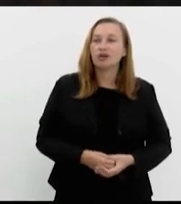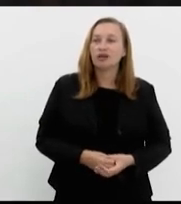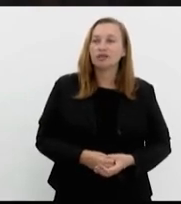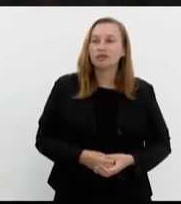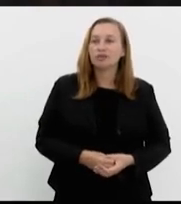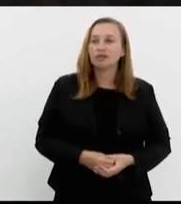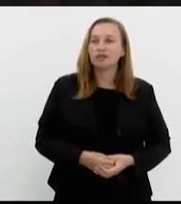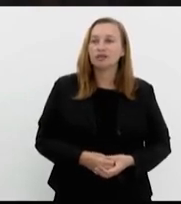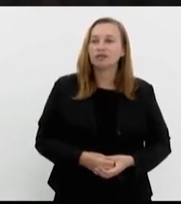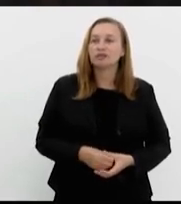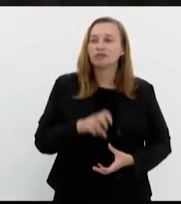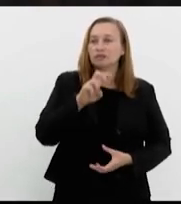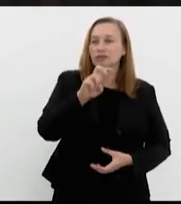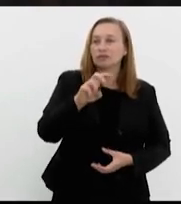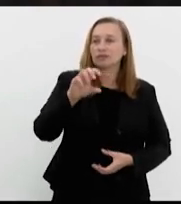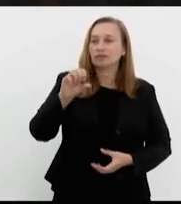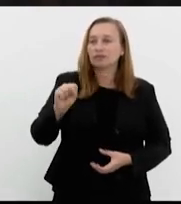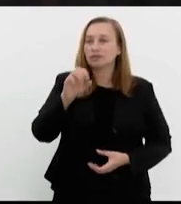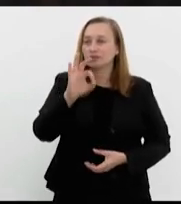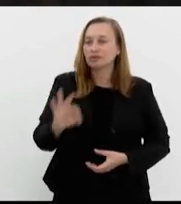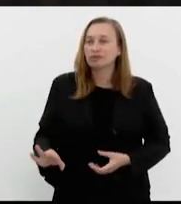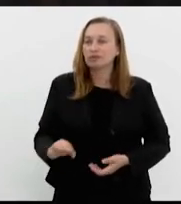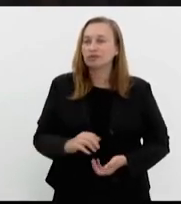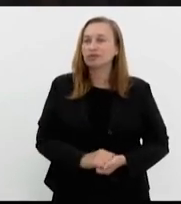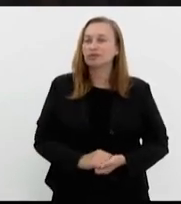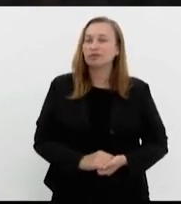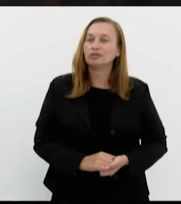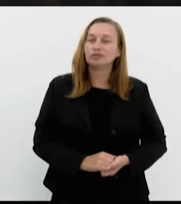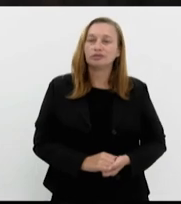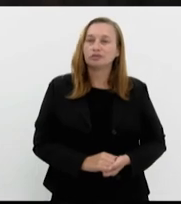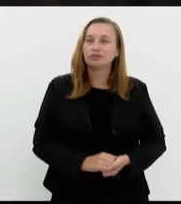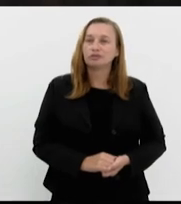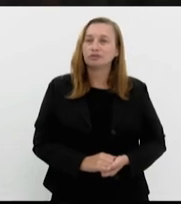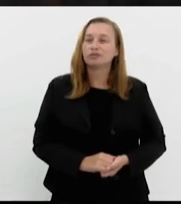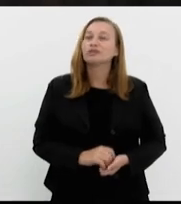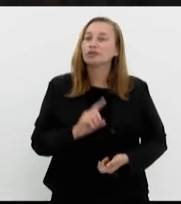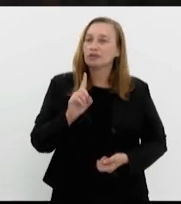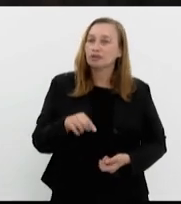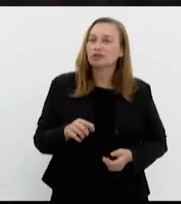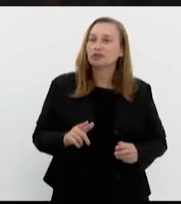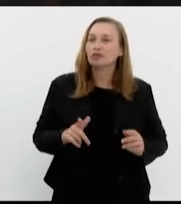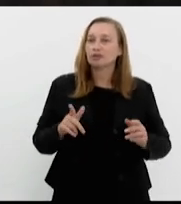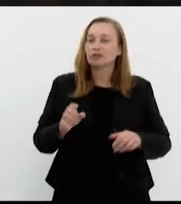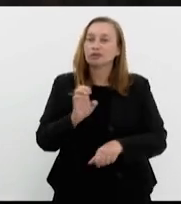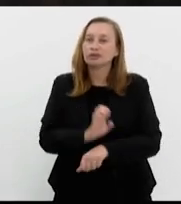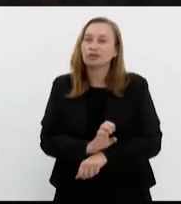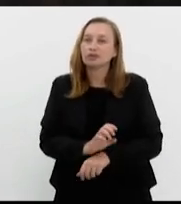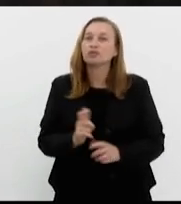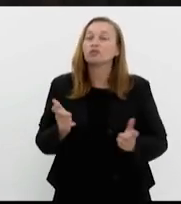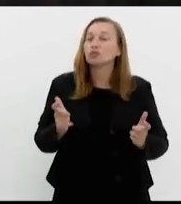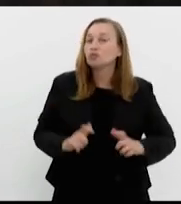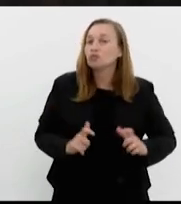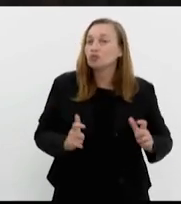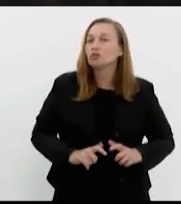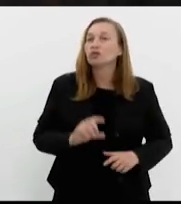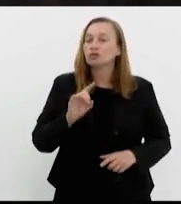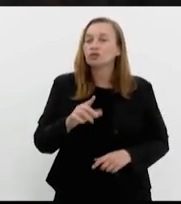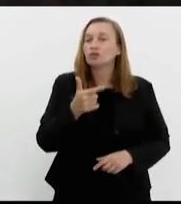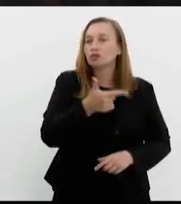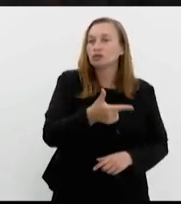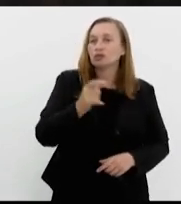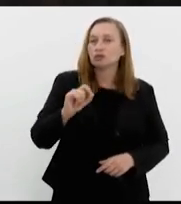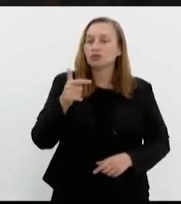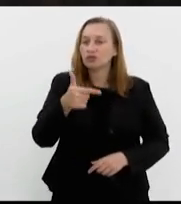52,8% de mulheres. Porém, é o mesmo estado onde, só em